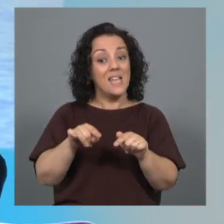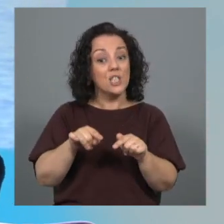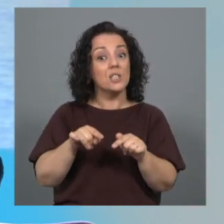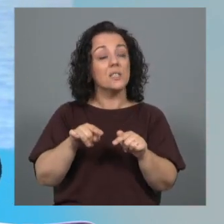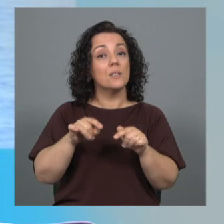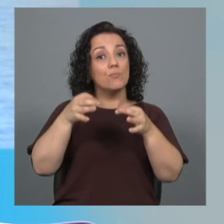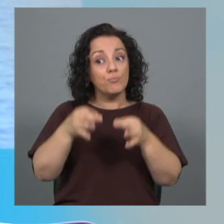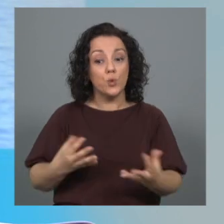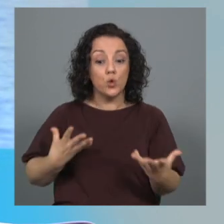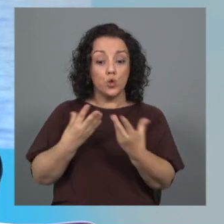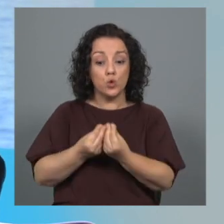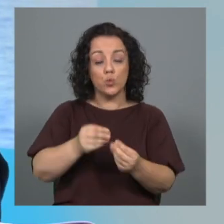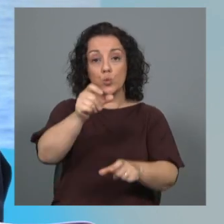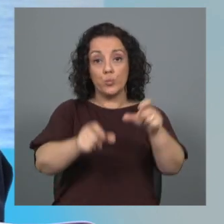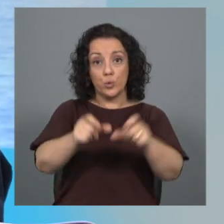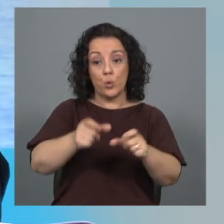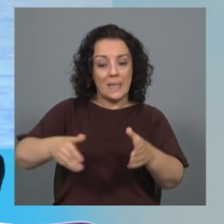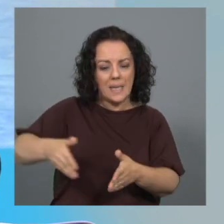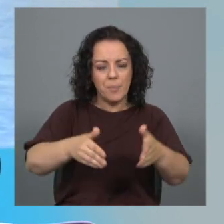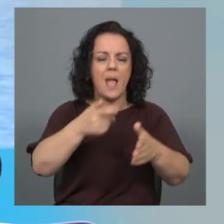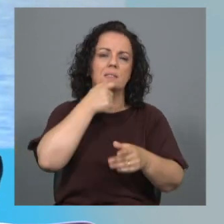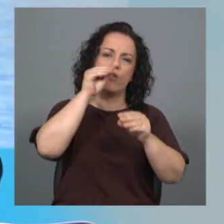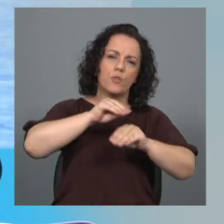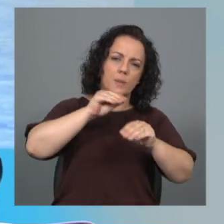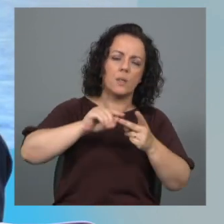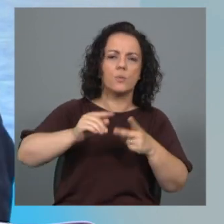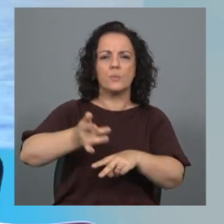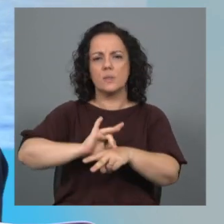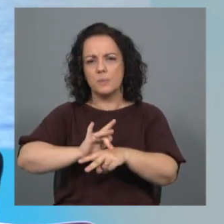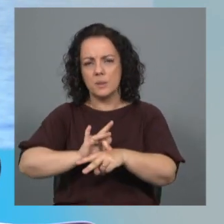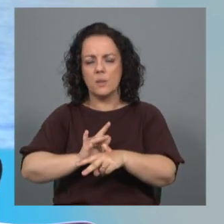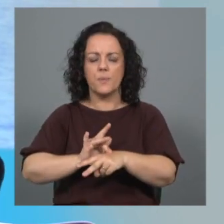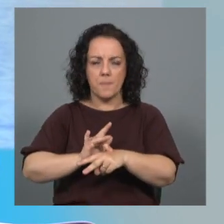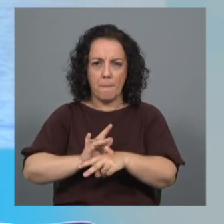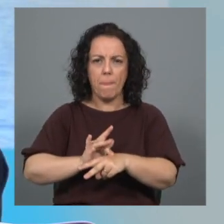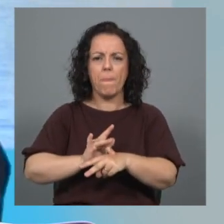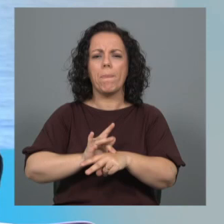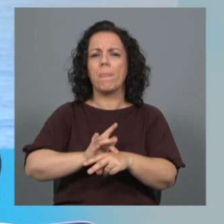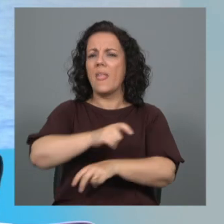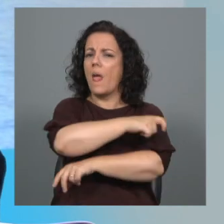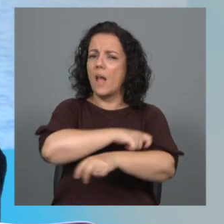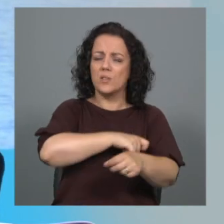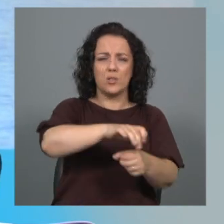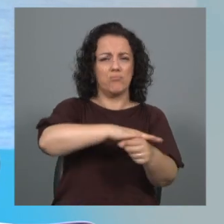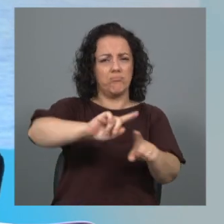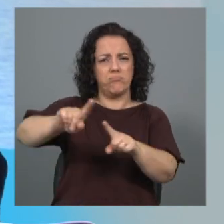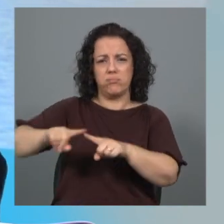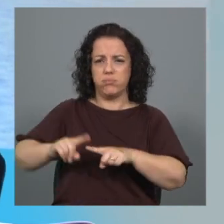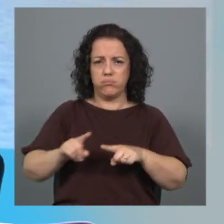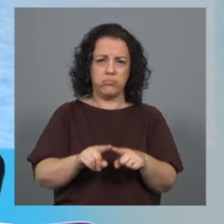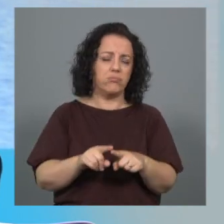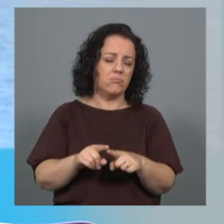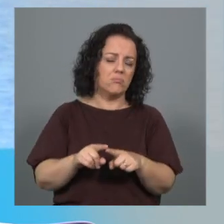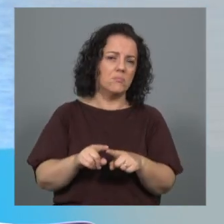com as pessoas, que passa muito também pela formação, pela sensibilização dos vários agentes, e por isso o próprio